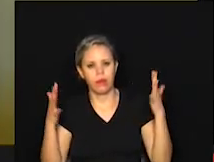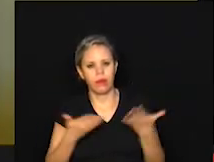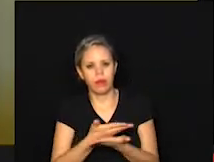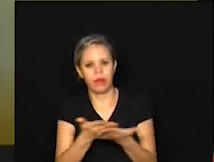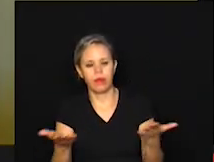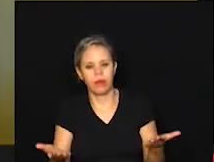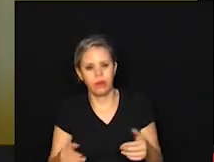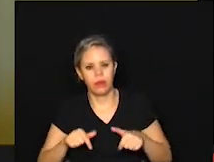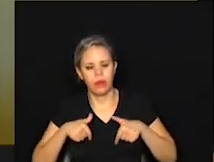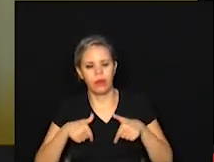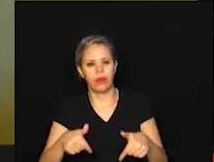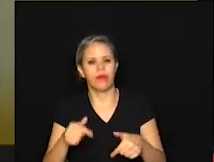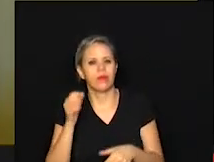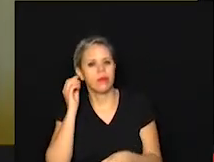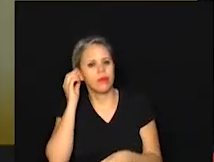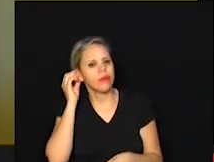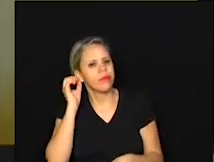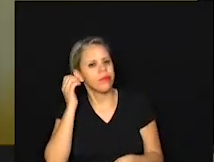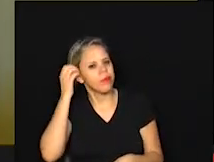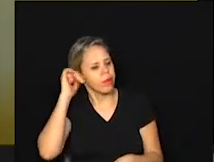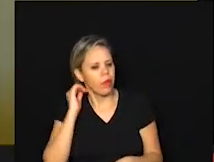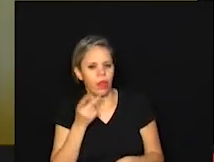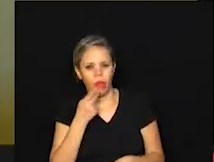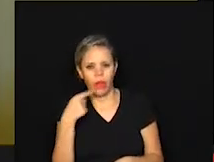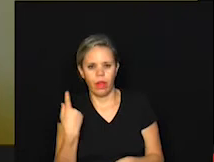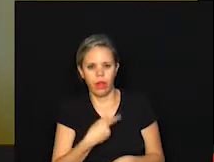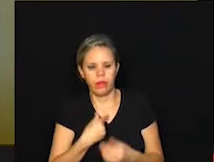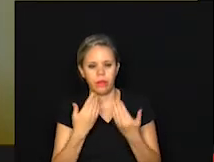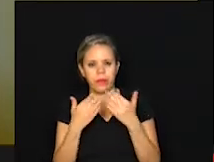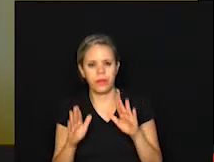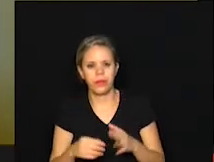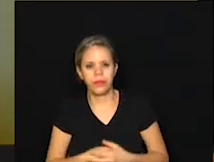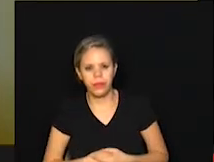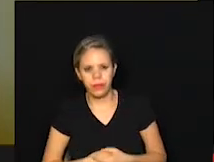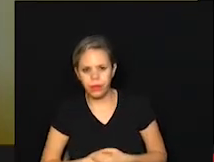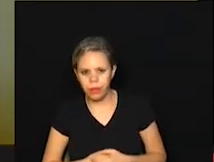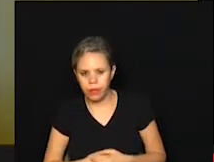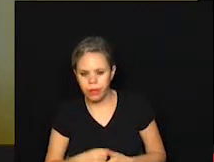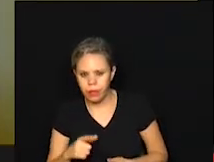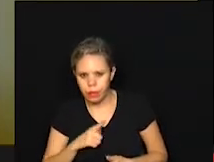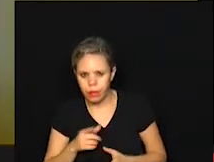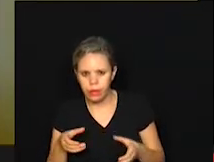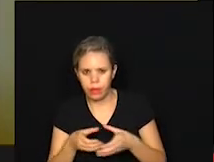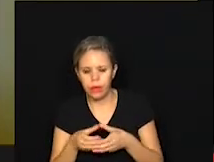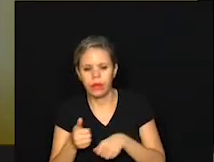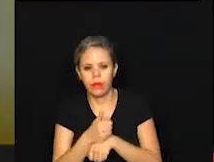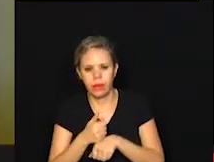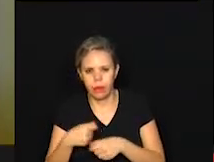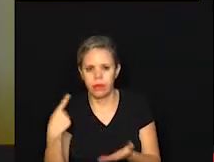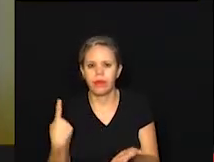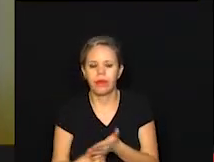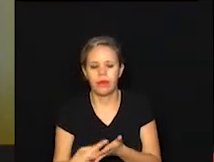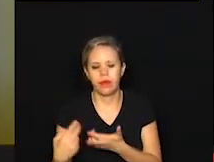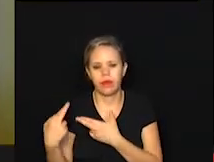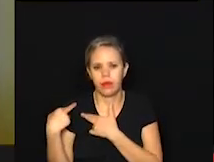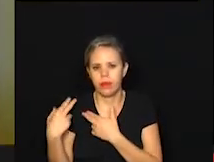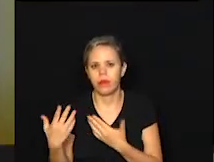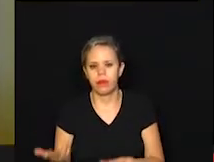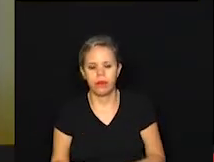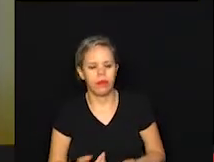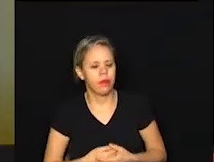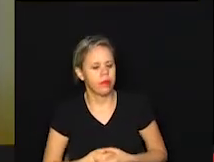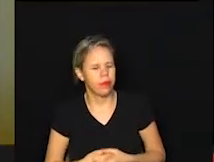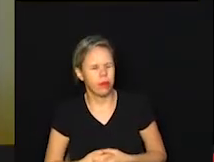essa iniciativa, dizer que estamos de portas abertas, temos uma equipe muito comprometida